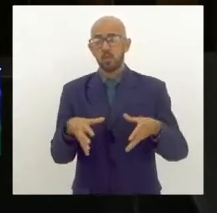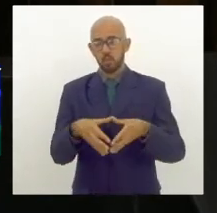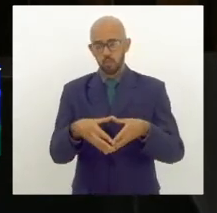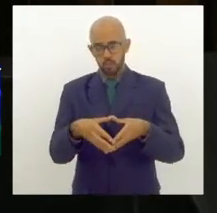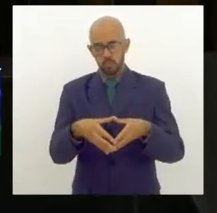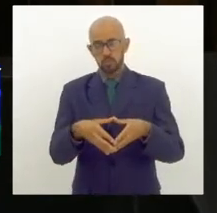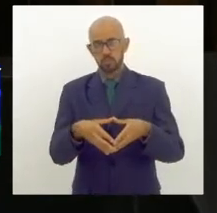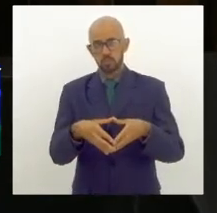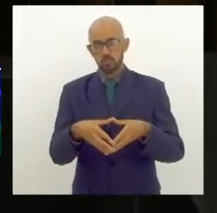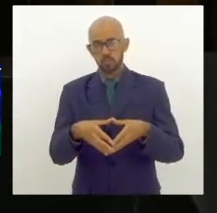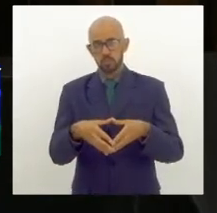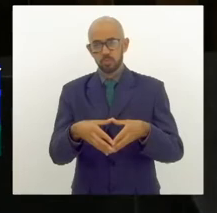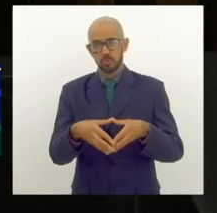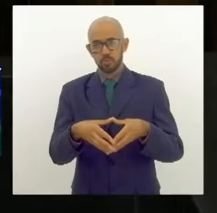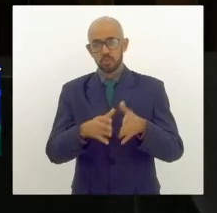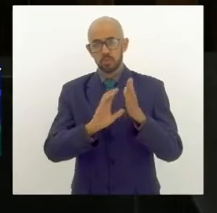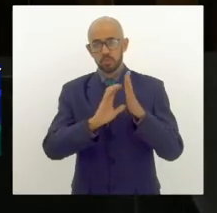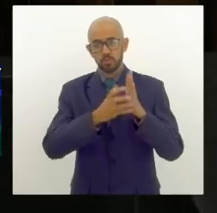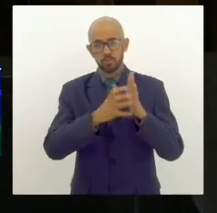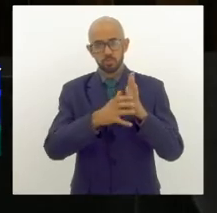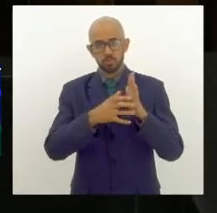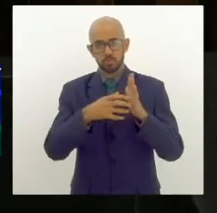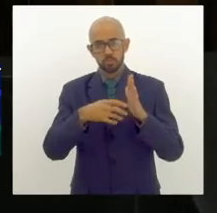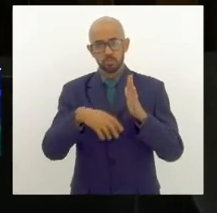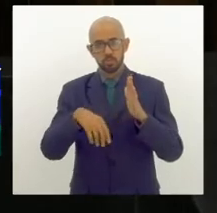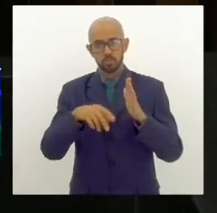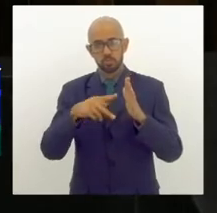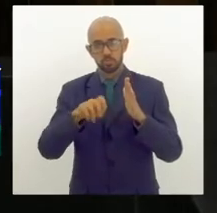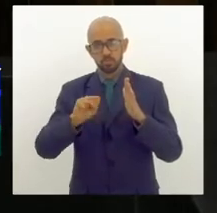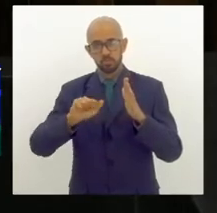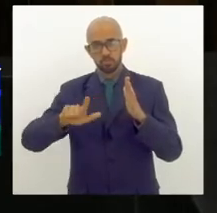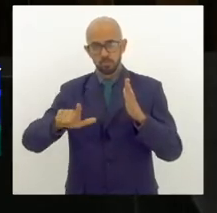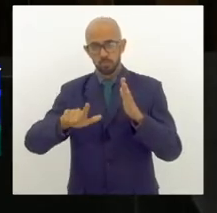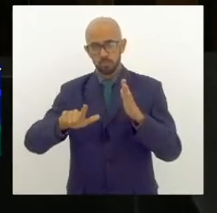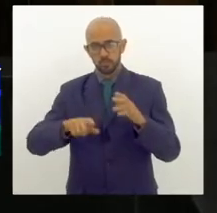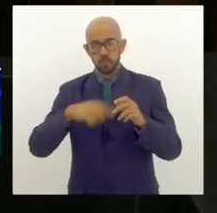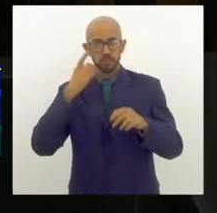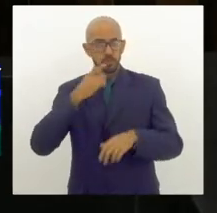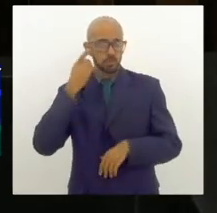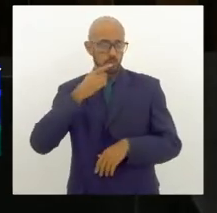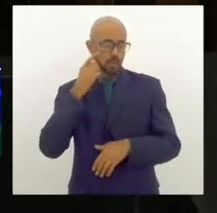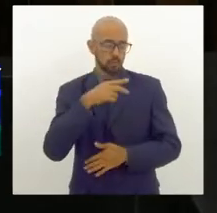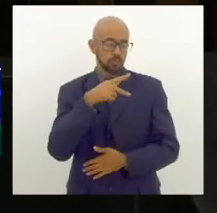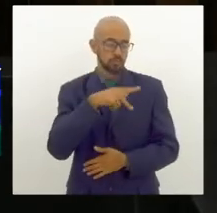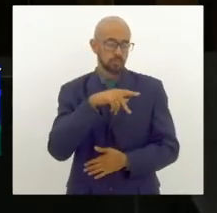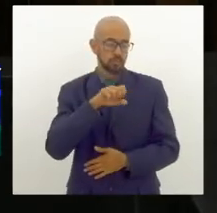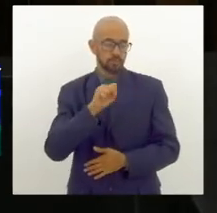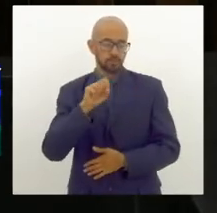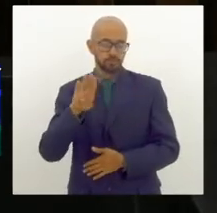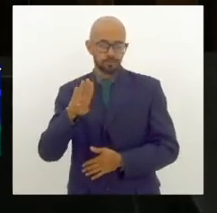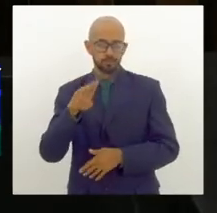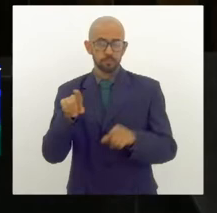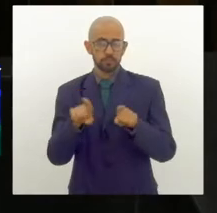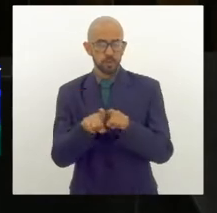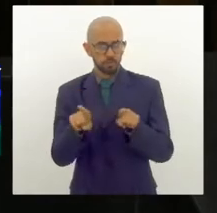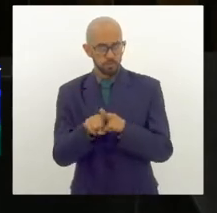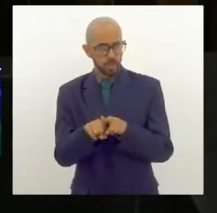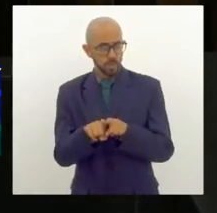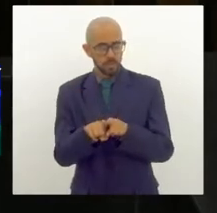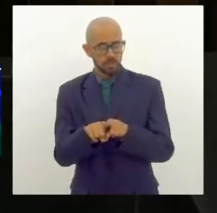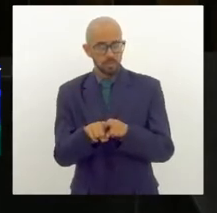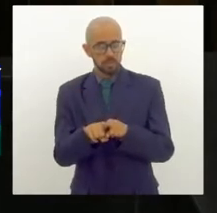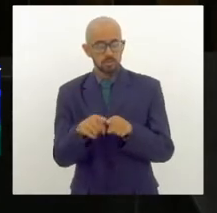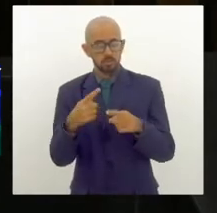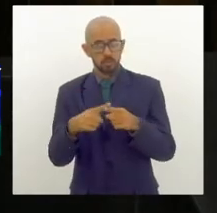composta pelos deputados do PSOL. Os deputados do PSB também defendem a droga. Haja vista que foi